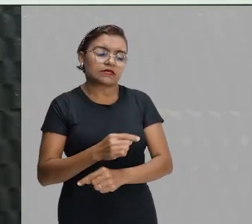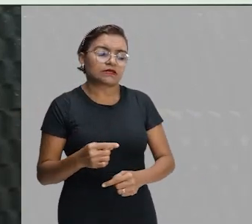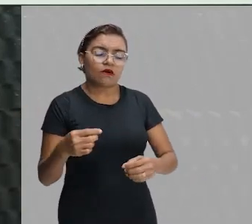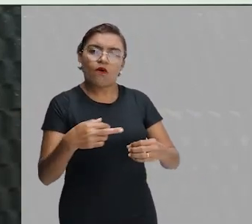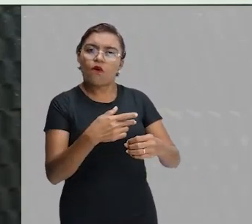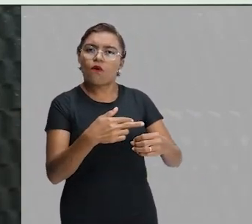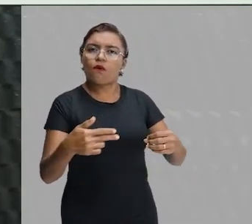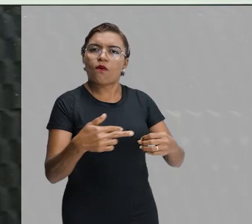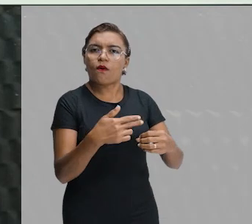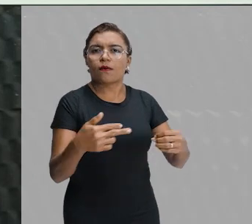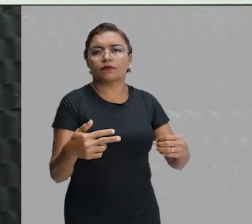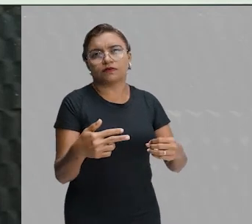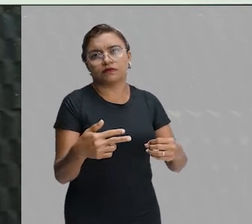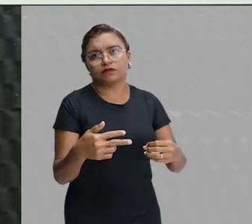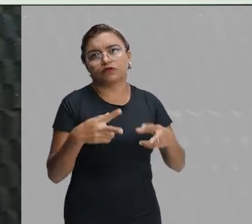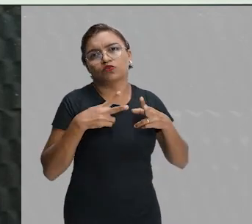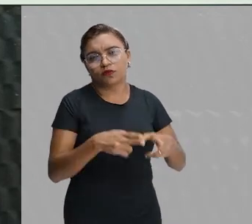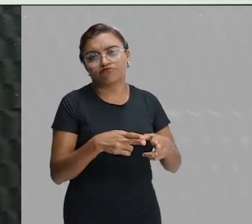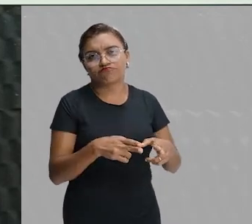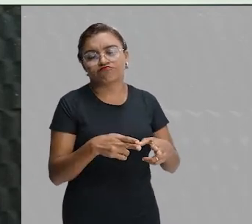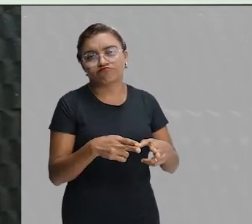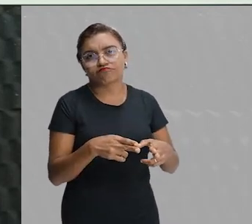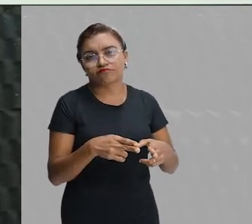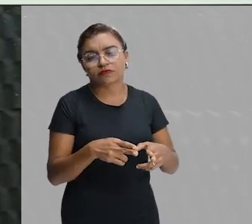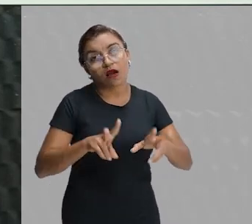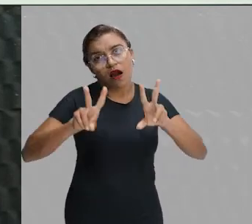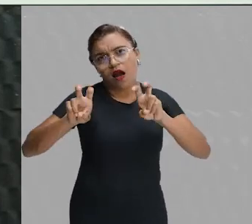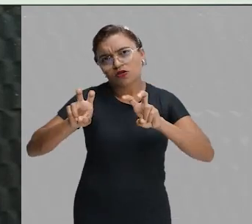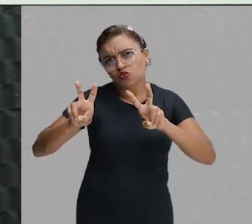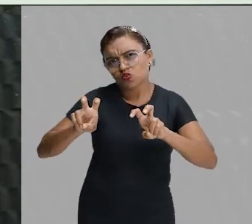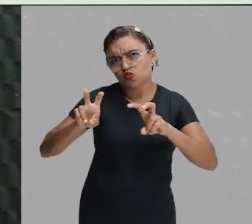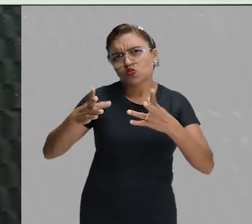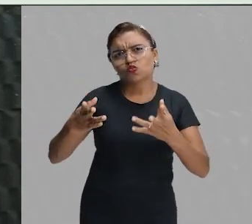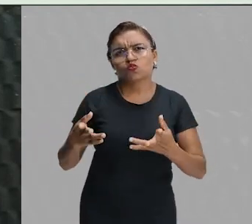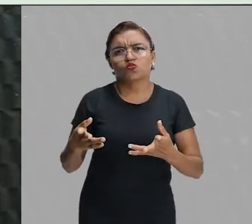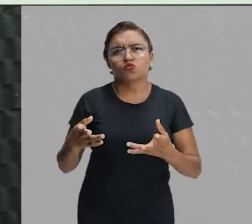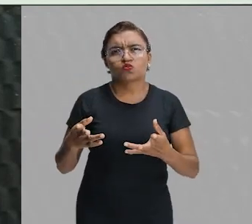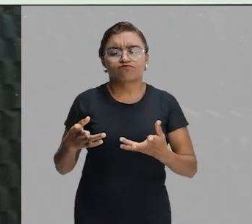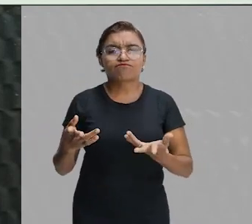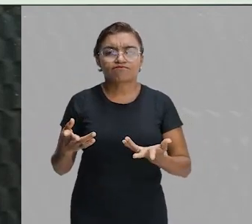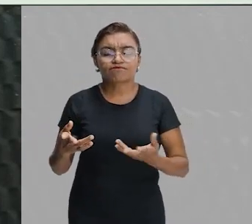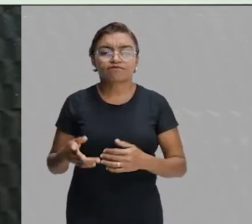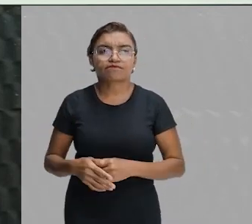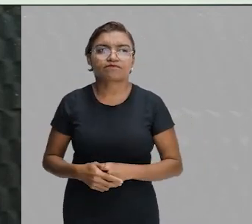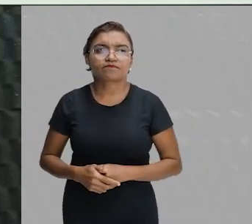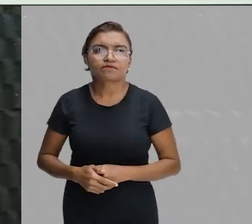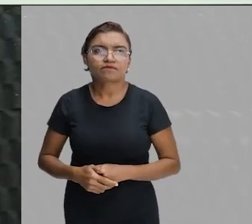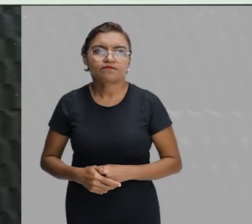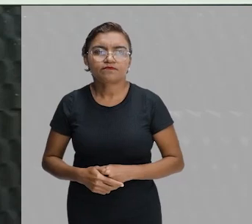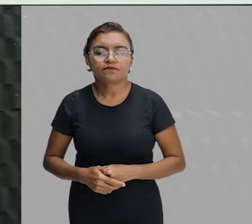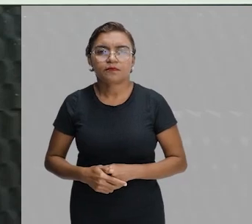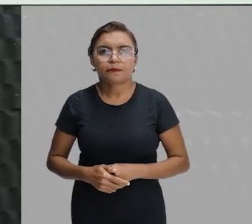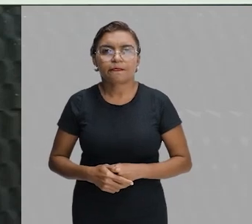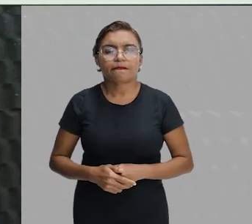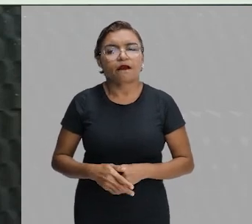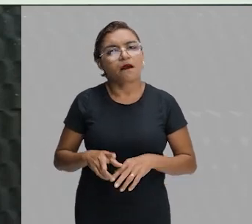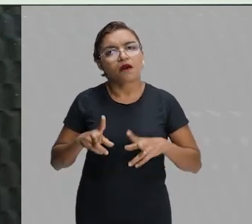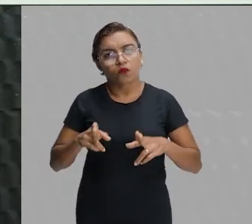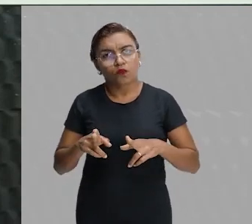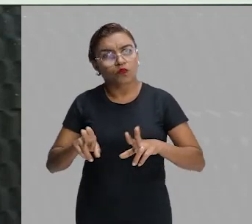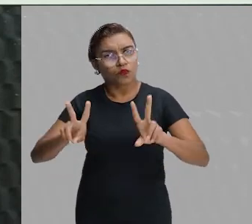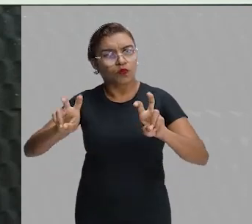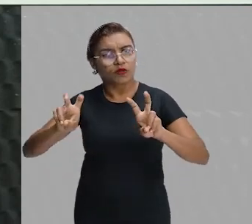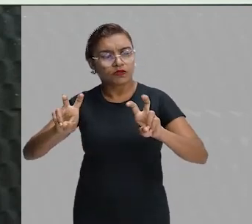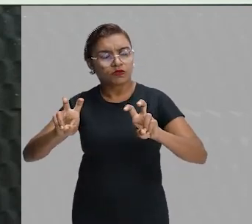certo? Sobre o mesmo assunto, o mesmo objeto, certo? O mesmo